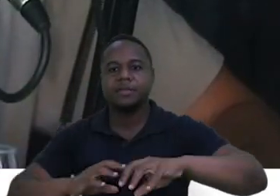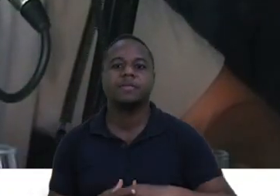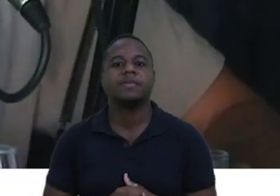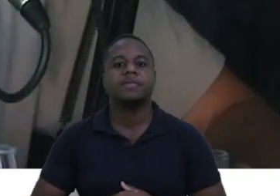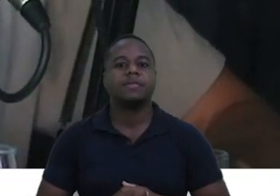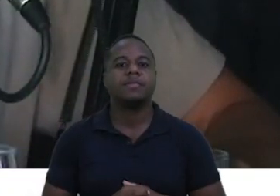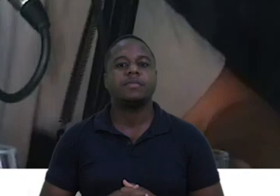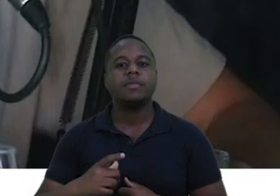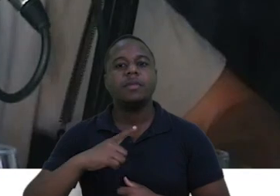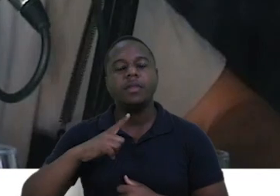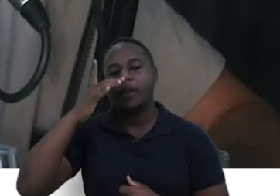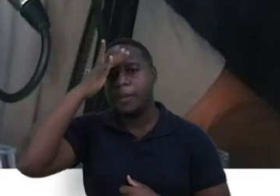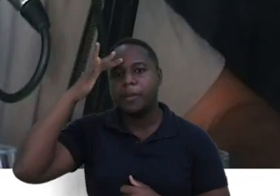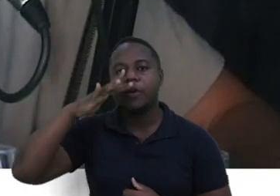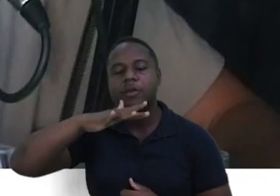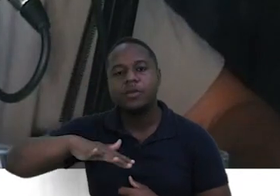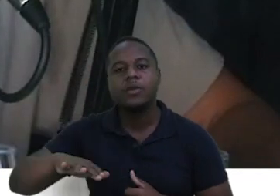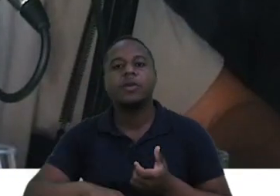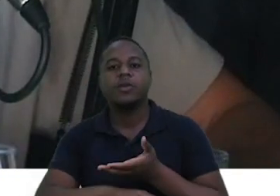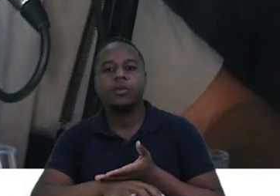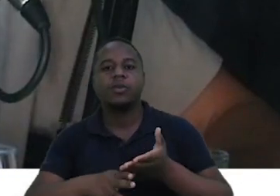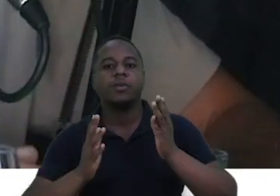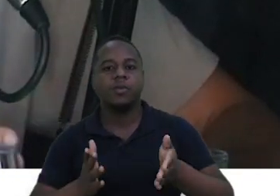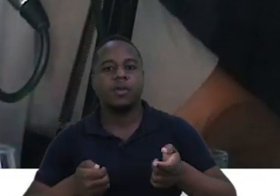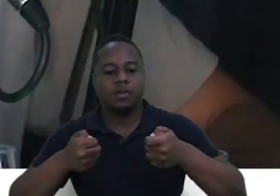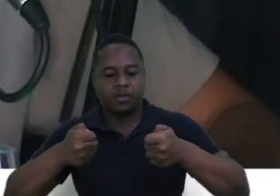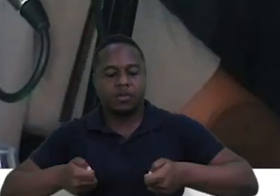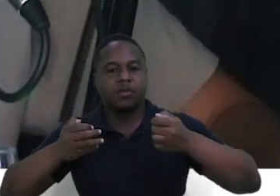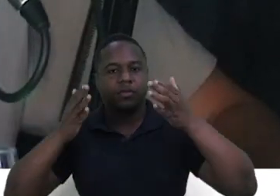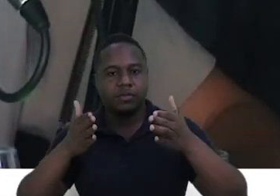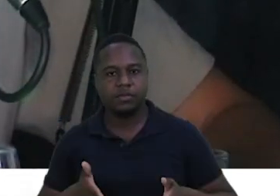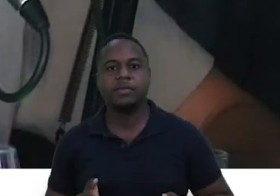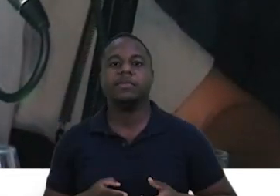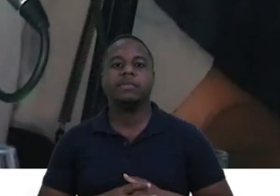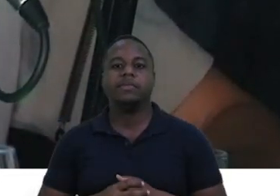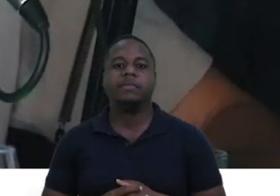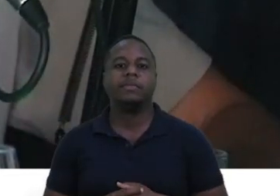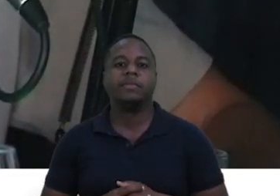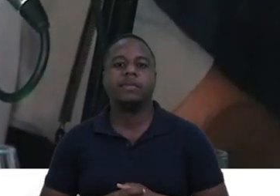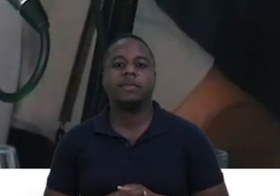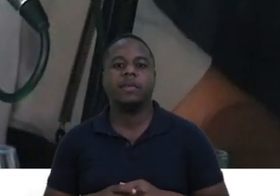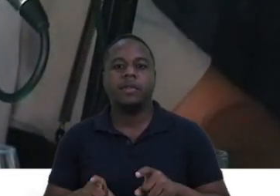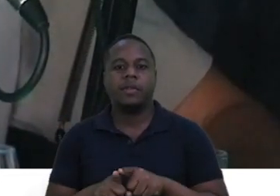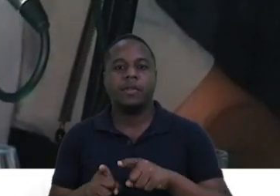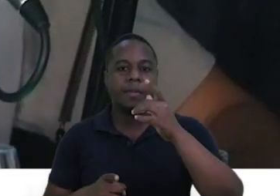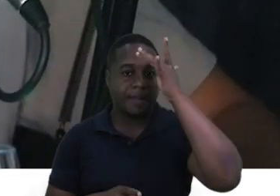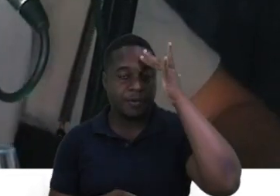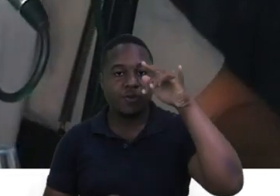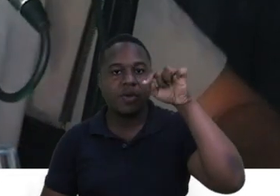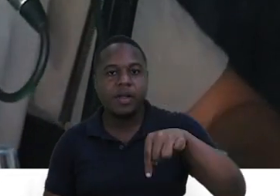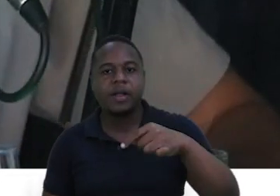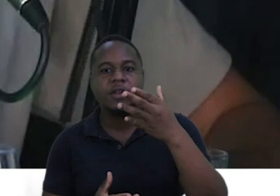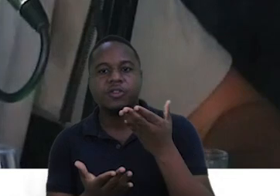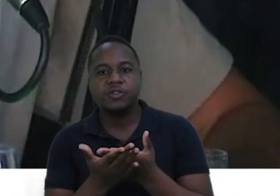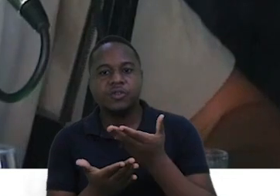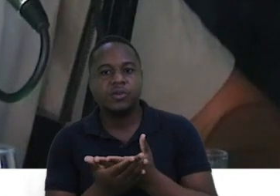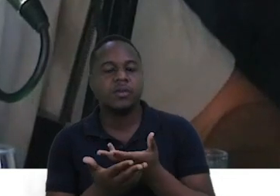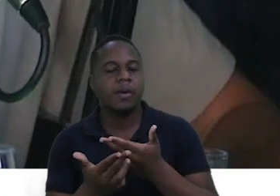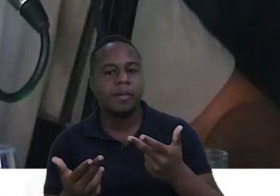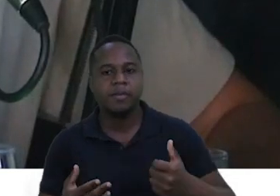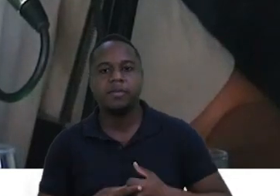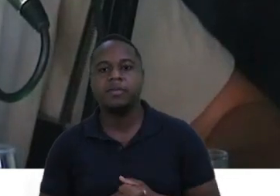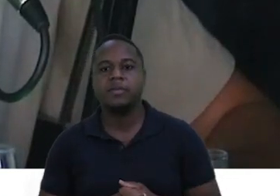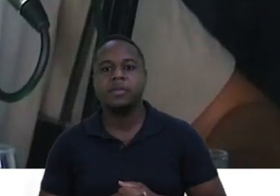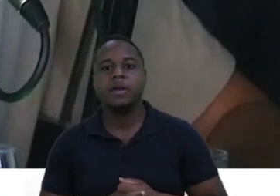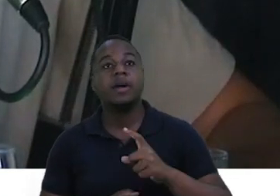são pessoas que estão mais acostumadas com essa disciplina também, né? Então, são pessoas que estudam muito. A gente encontra pessoas